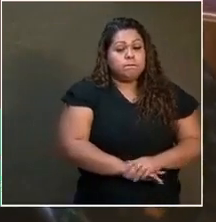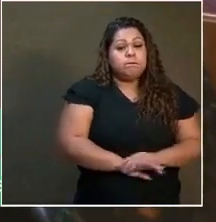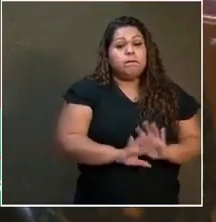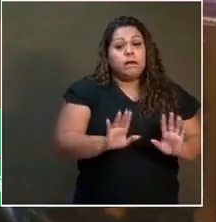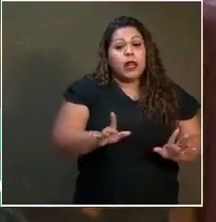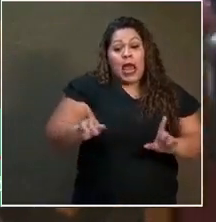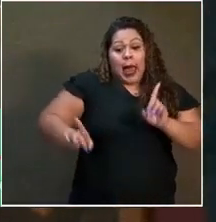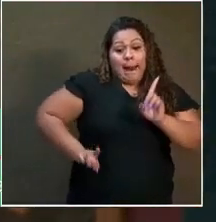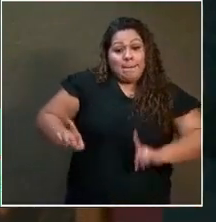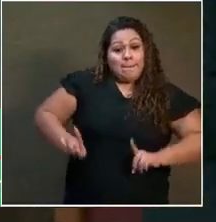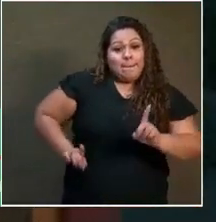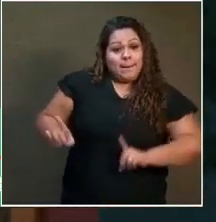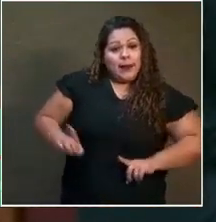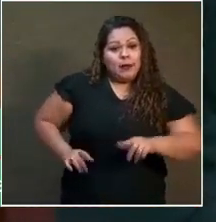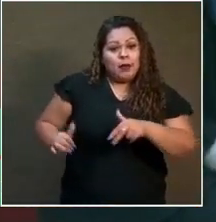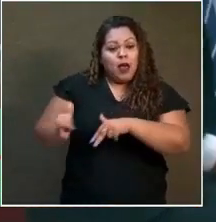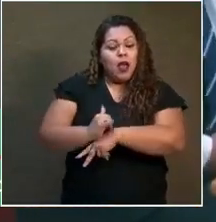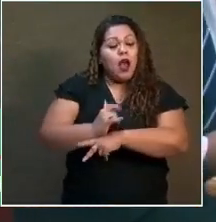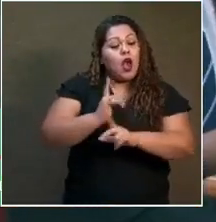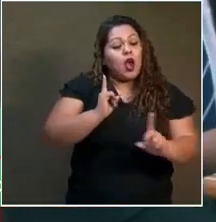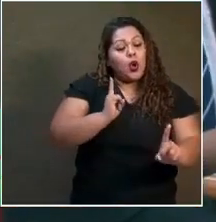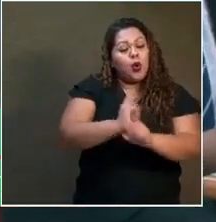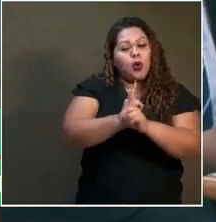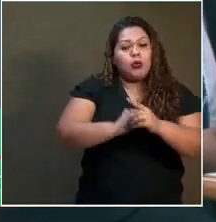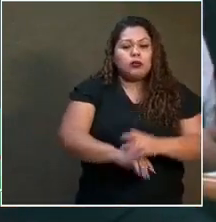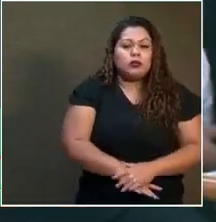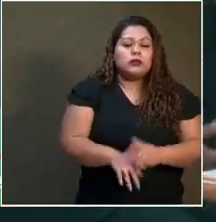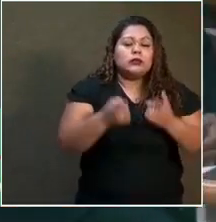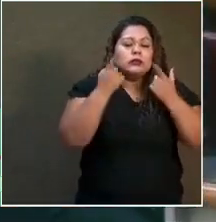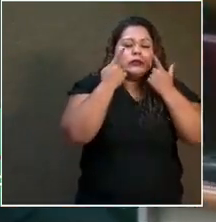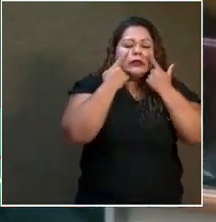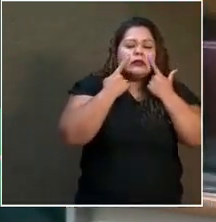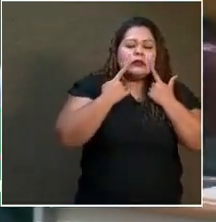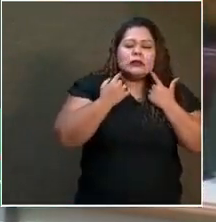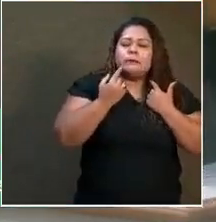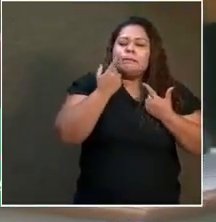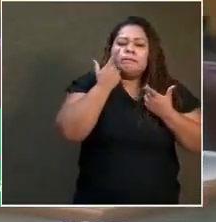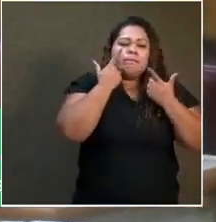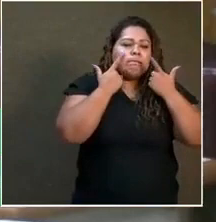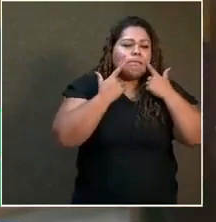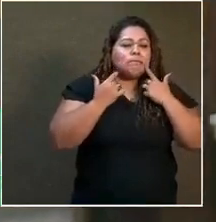Graziella, prima da vítima, encontrou ele com o olho lacrimejando, está ali.